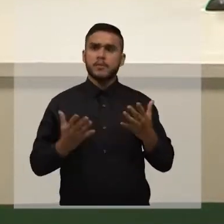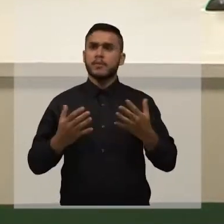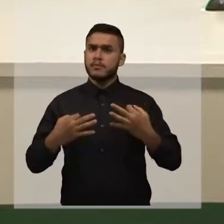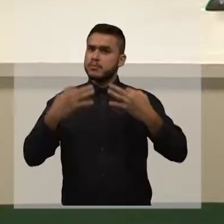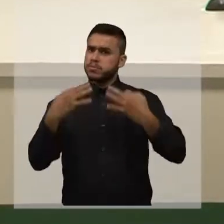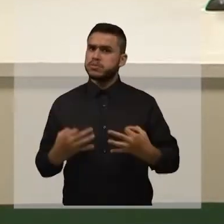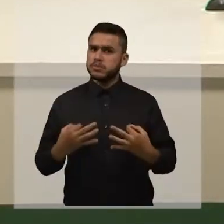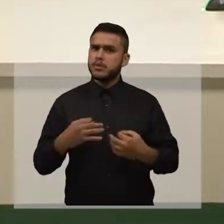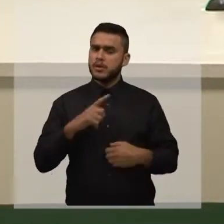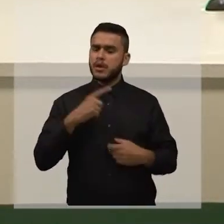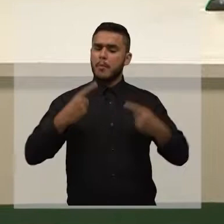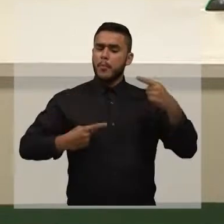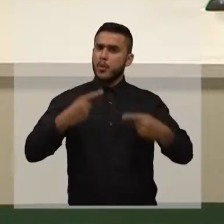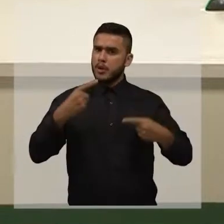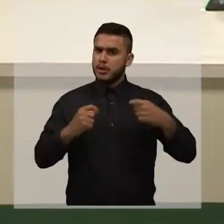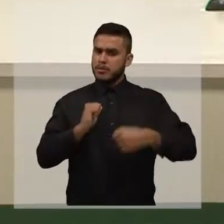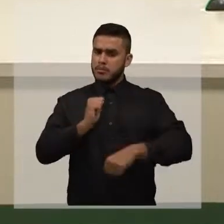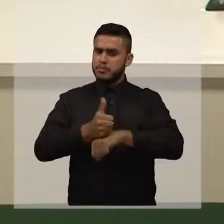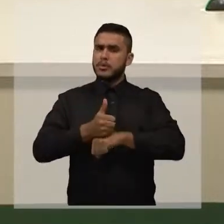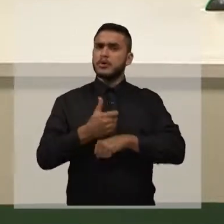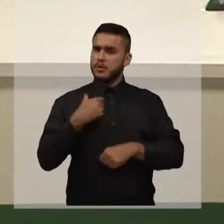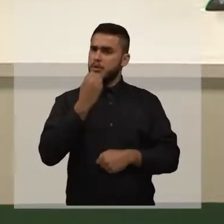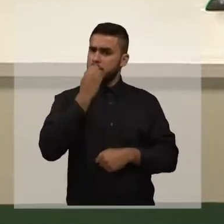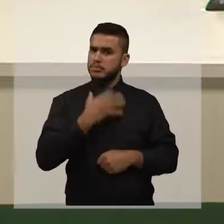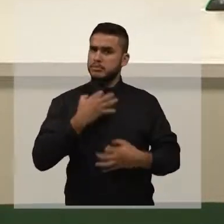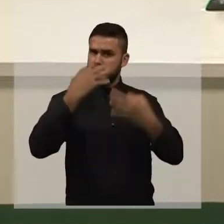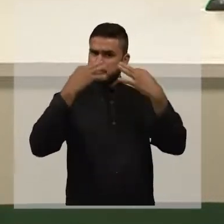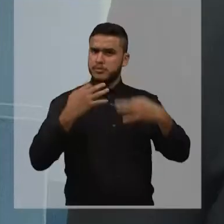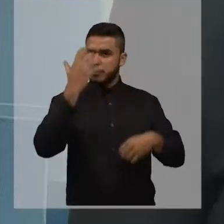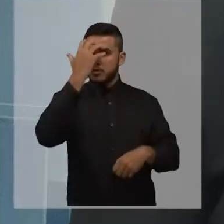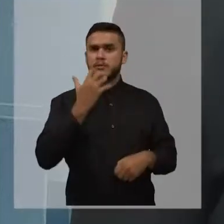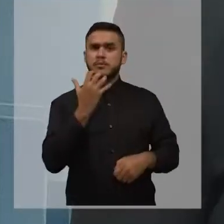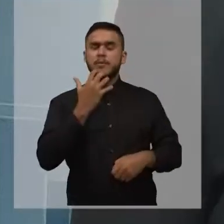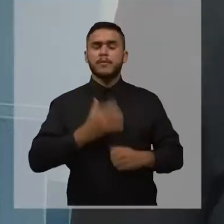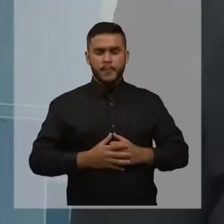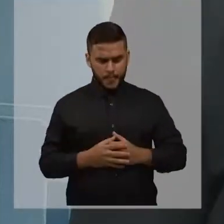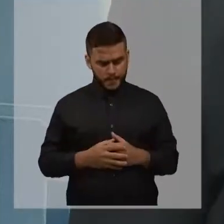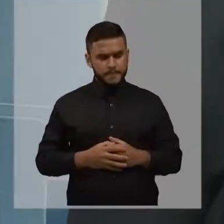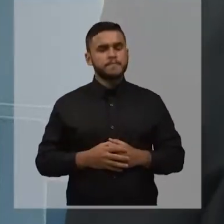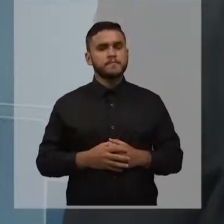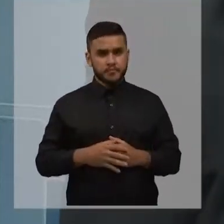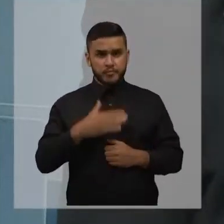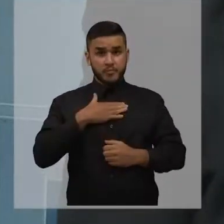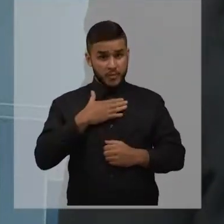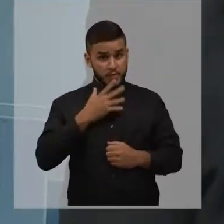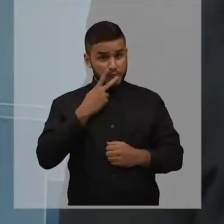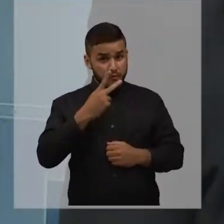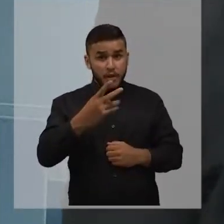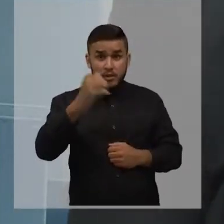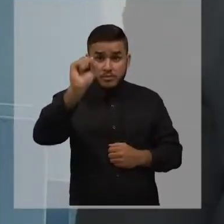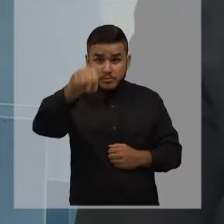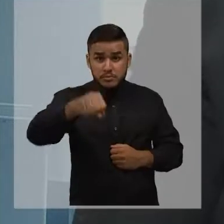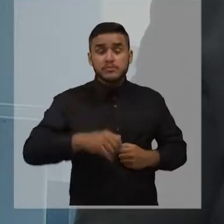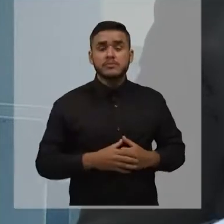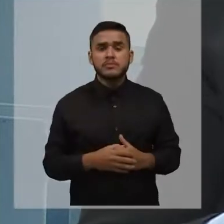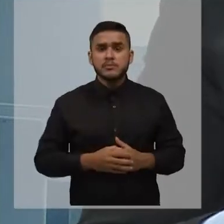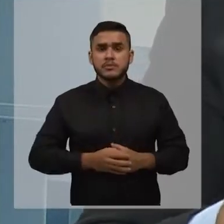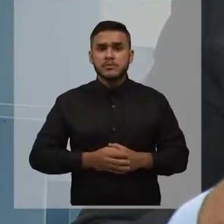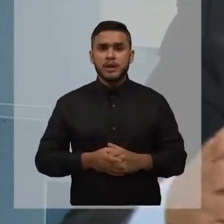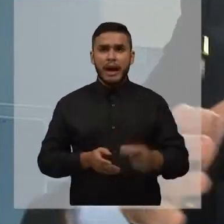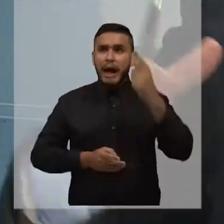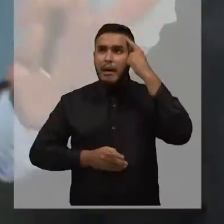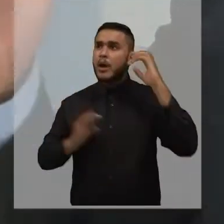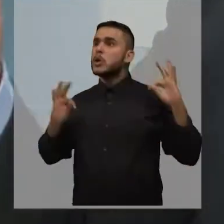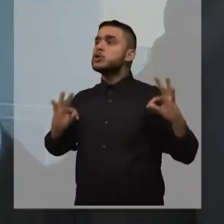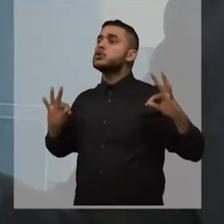bem. Tanto de direita como de esquerda. Estão trabalhando, estão se sacrificando. Caso fale isso não, seu pai, você não conhece. Eu acho que a gente tem que parar com essa